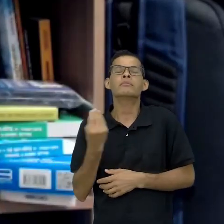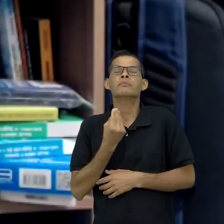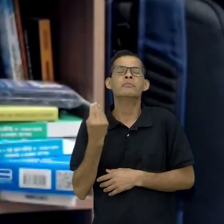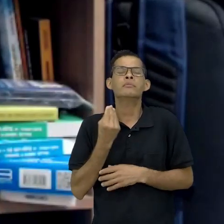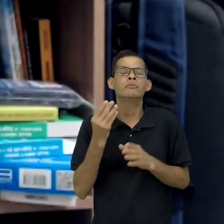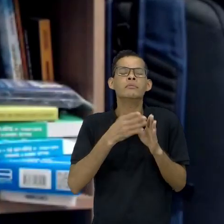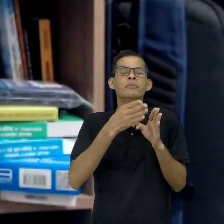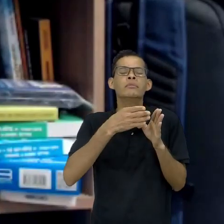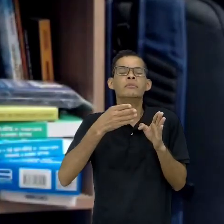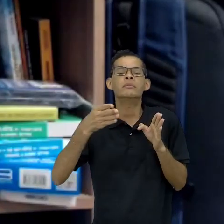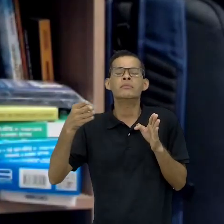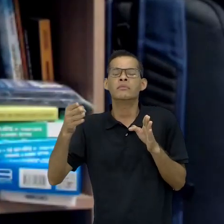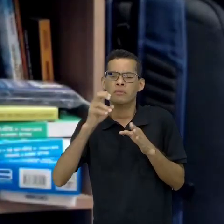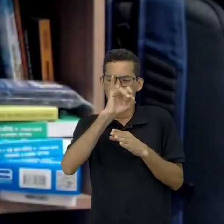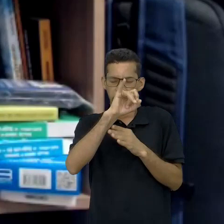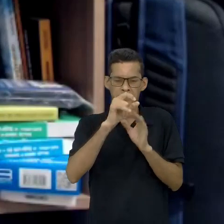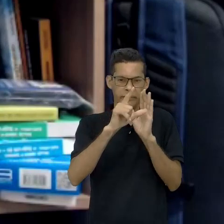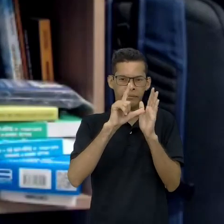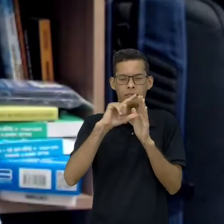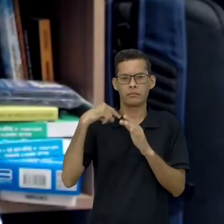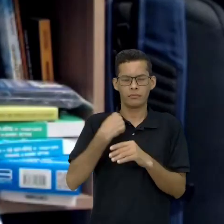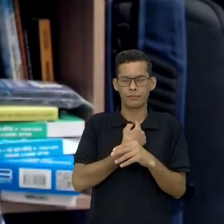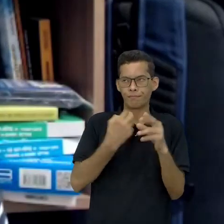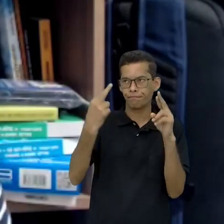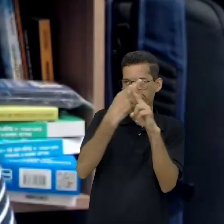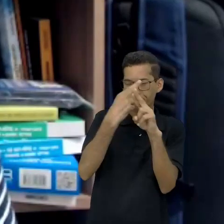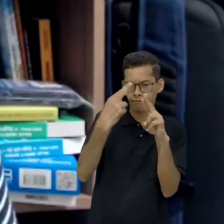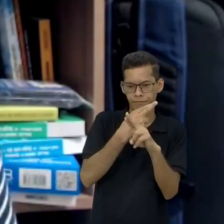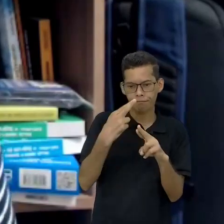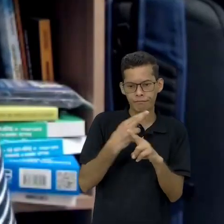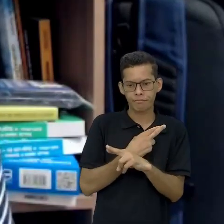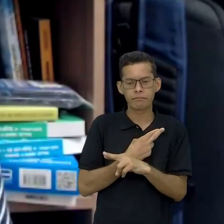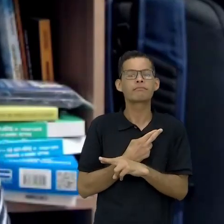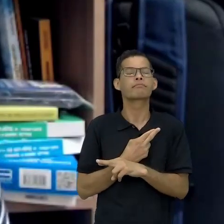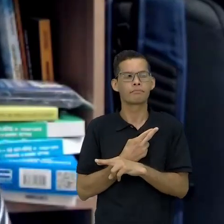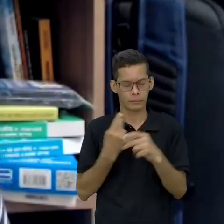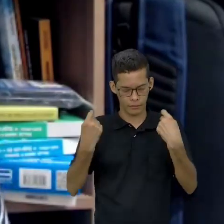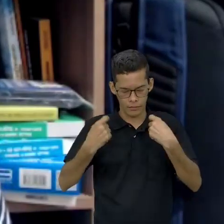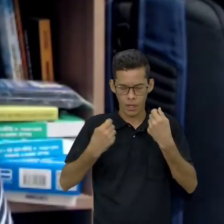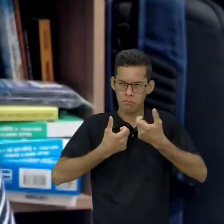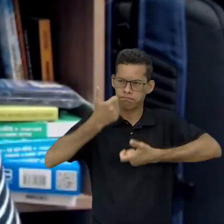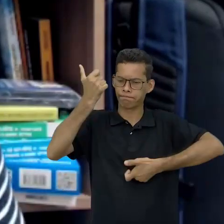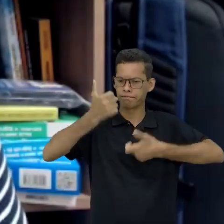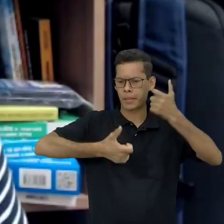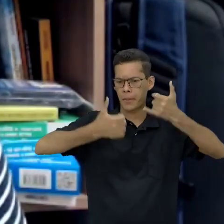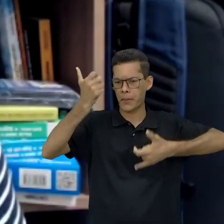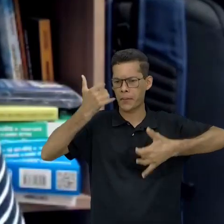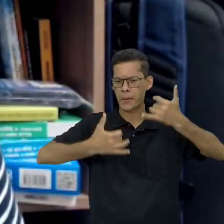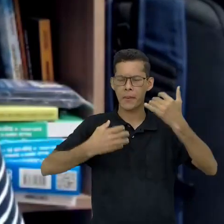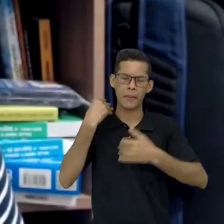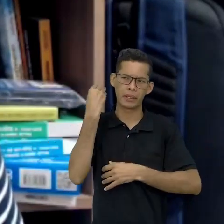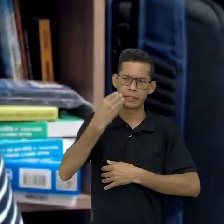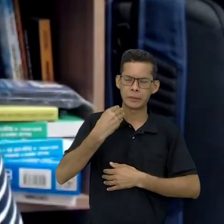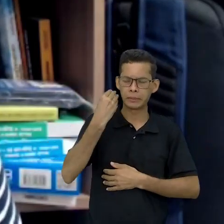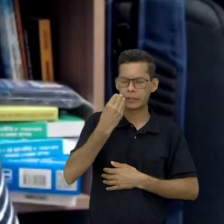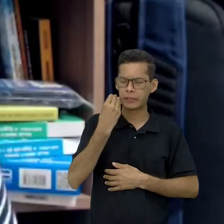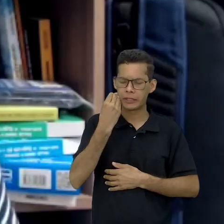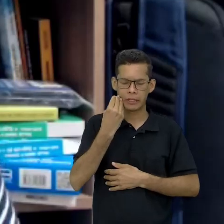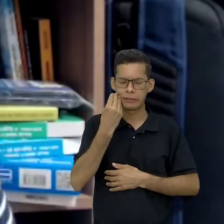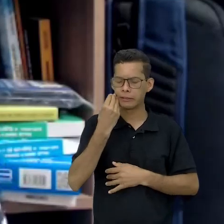processo, né? Quando nós relacionamos, e nós temos que ter argumentos e experiências o suficiente